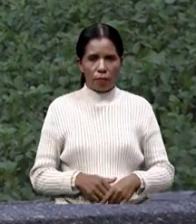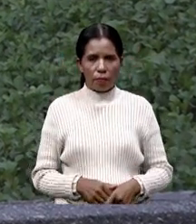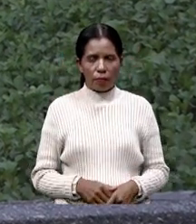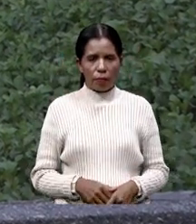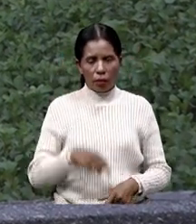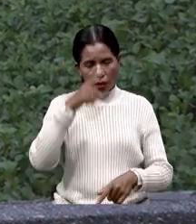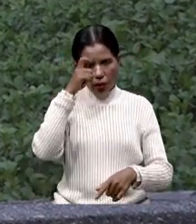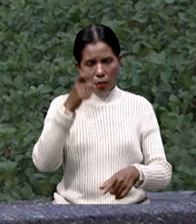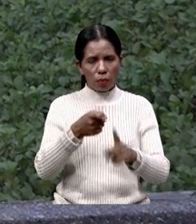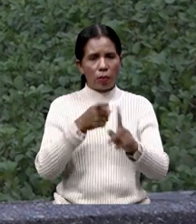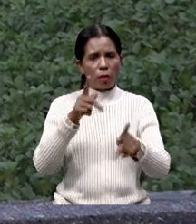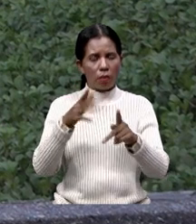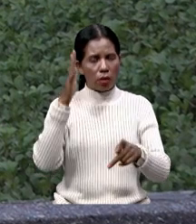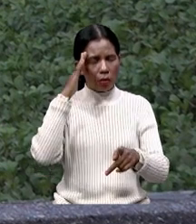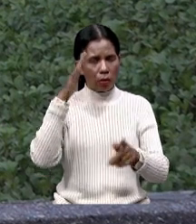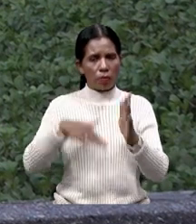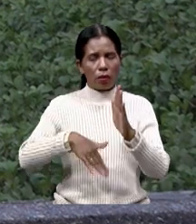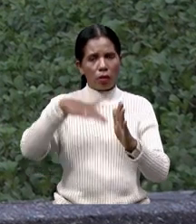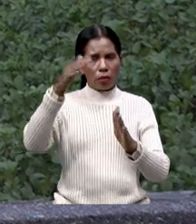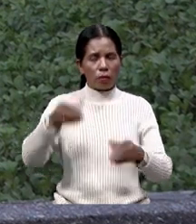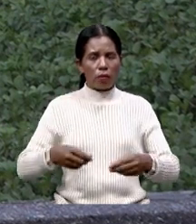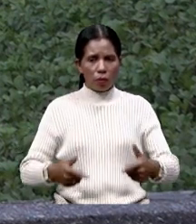Tamba consciência nebe mak as, se fo